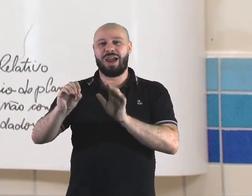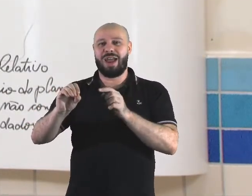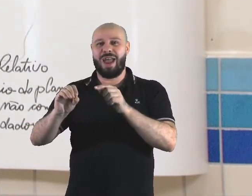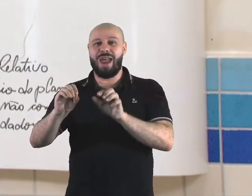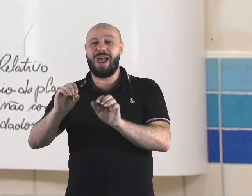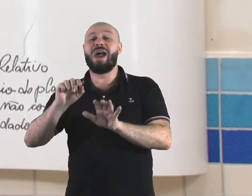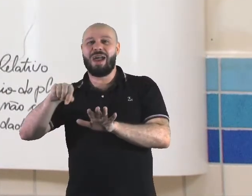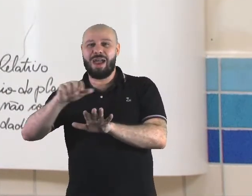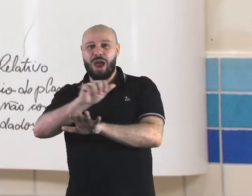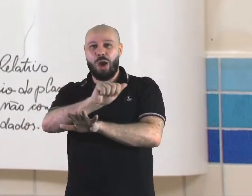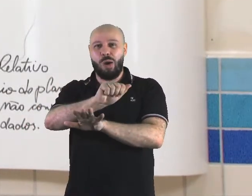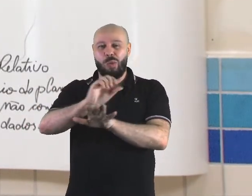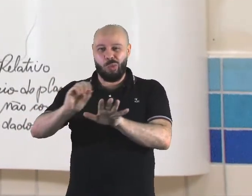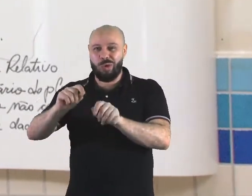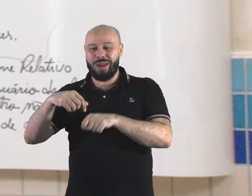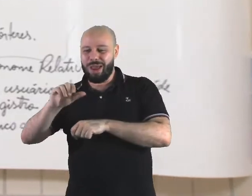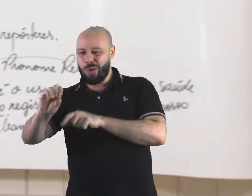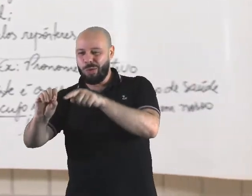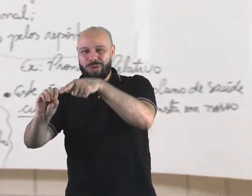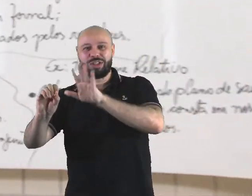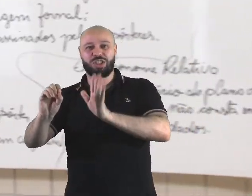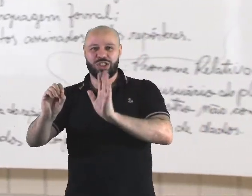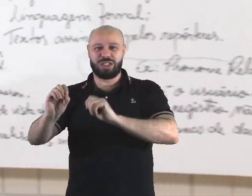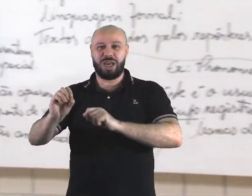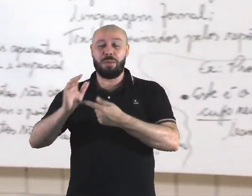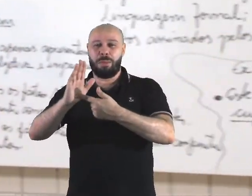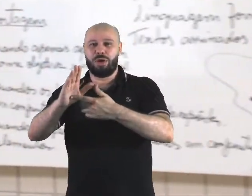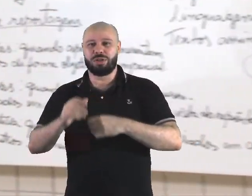quando indicar posse, tá bom, alunos?